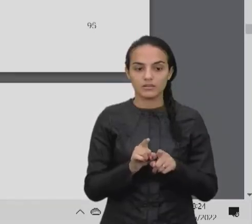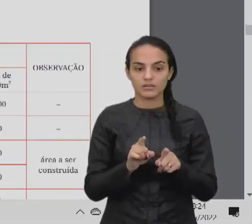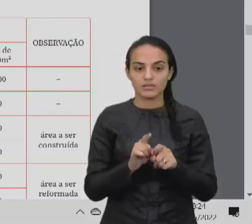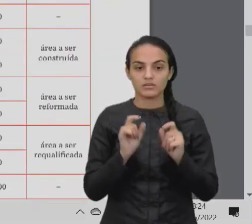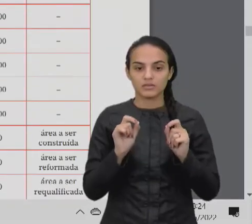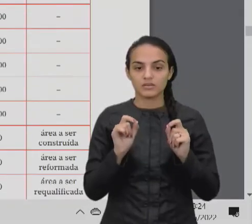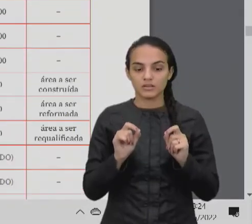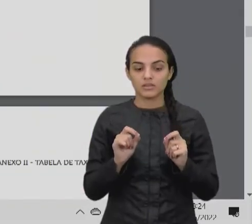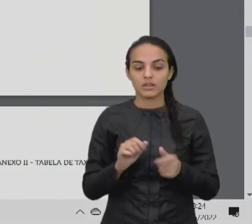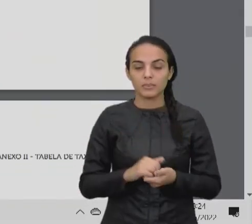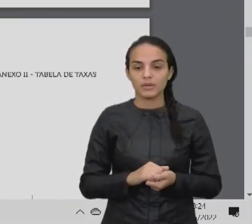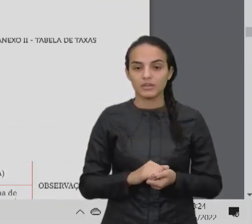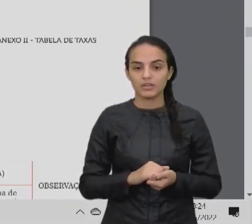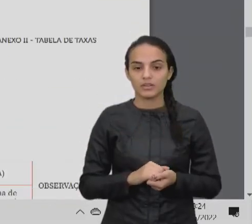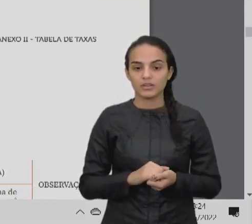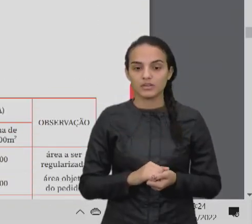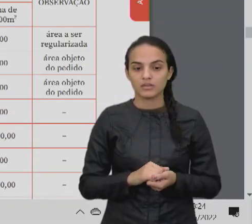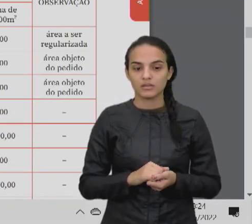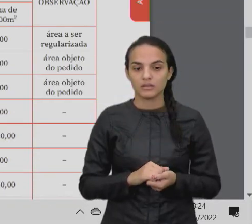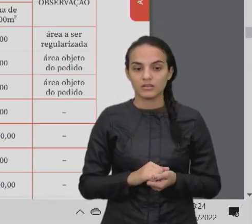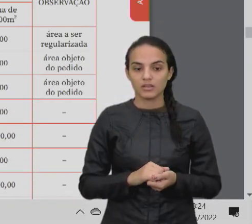iluminação dos prédios, tá?